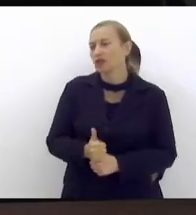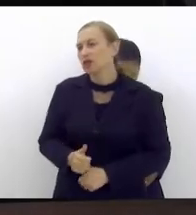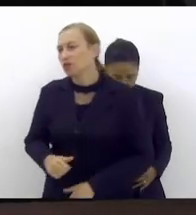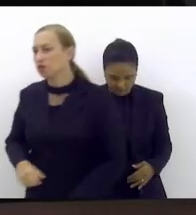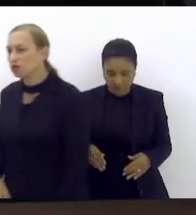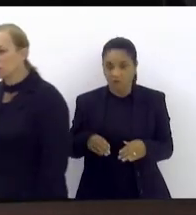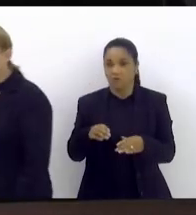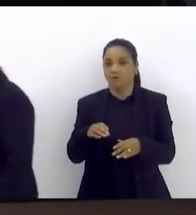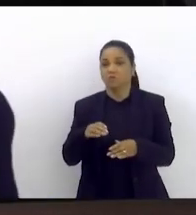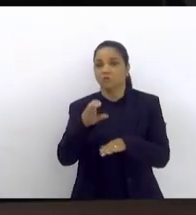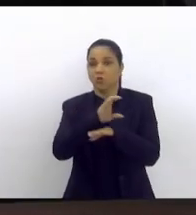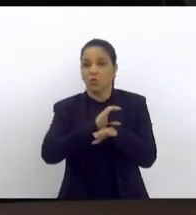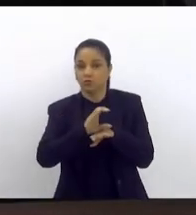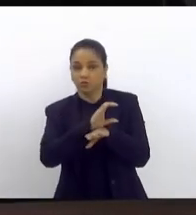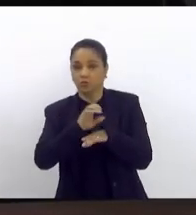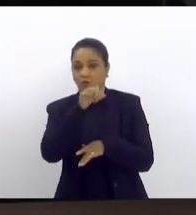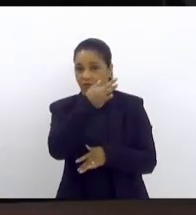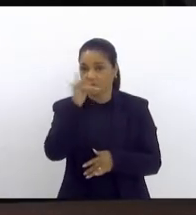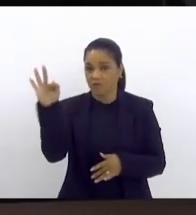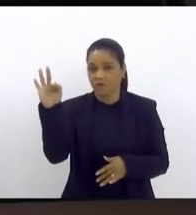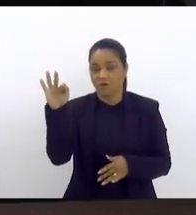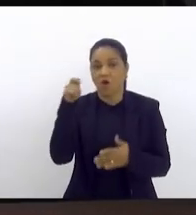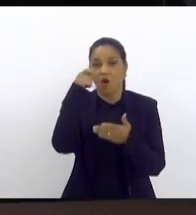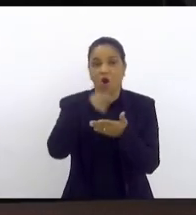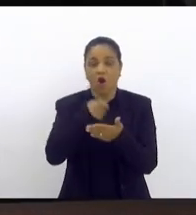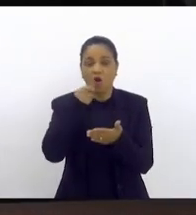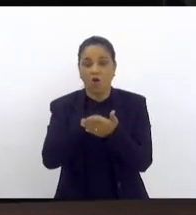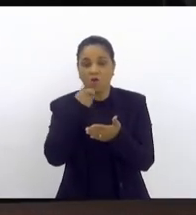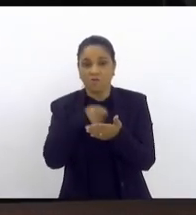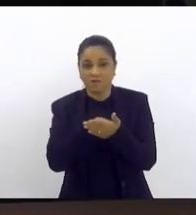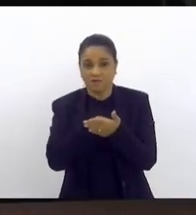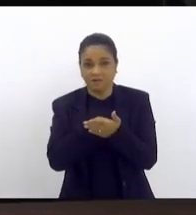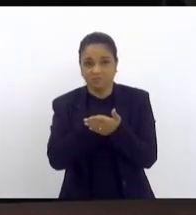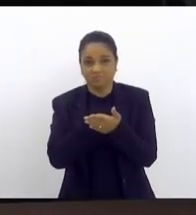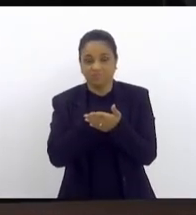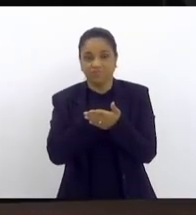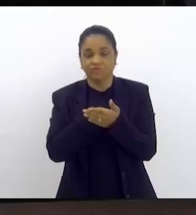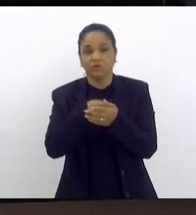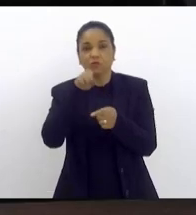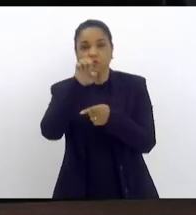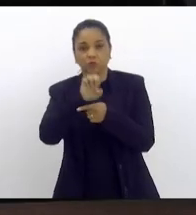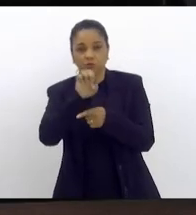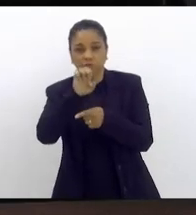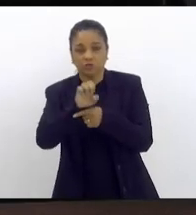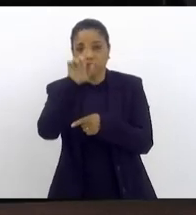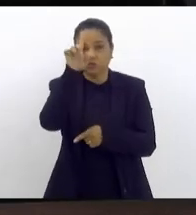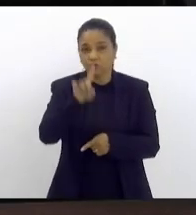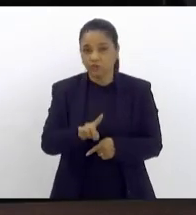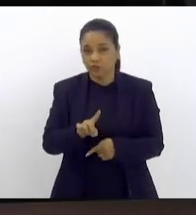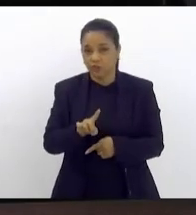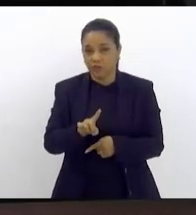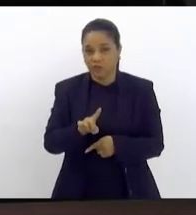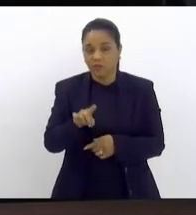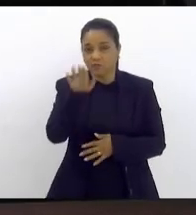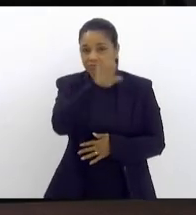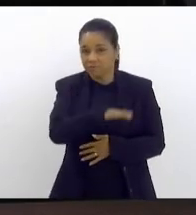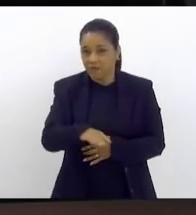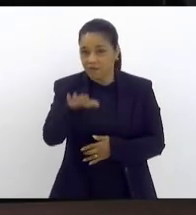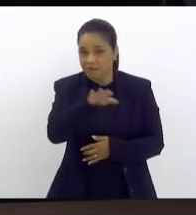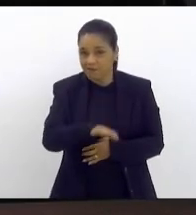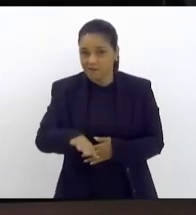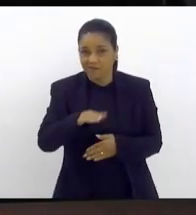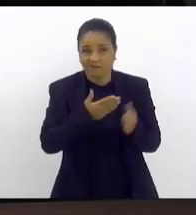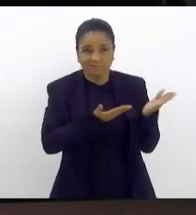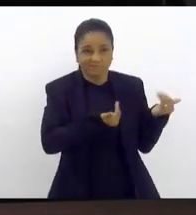que se coloca tanta das obrigações do estado dos direitos das nossas crianças e